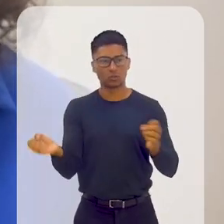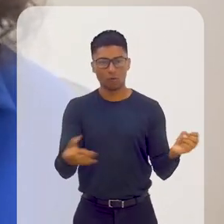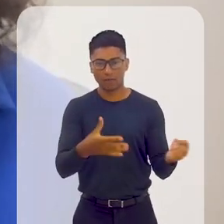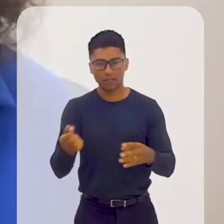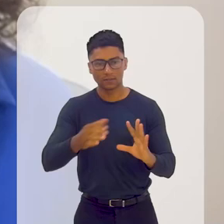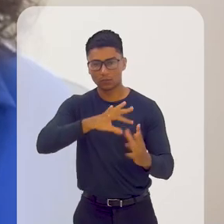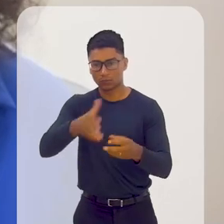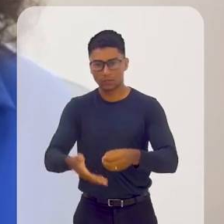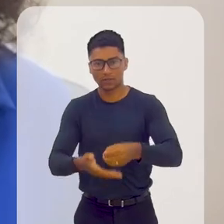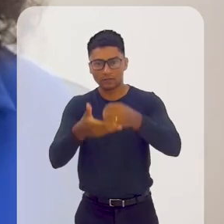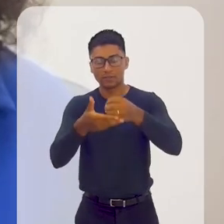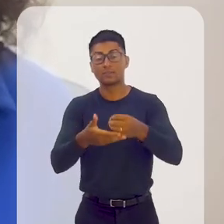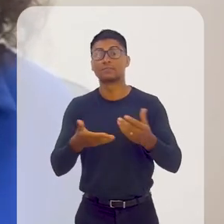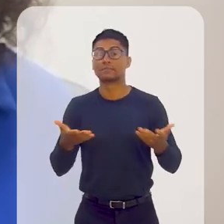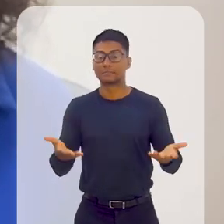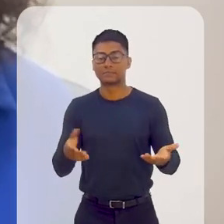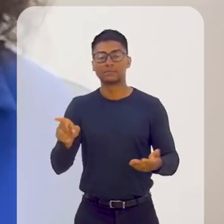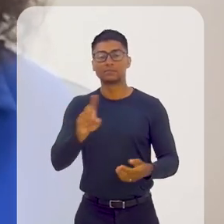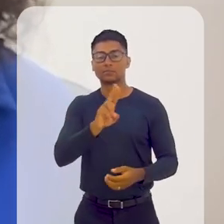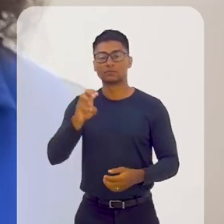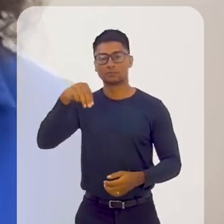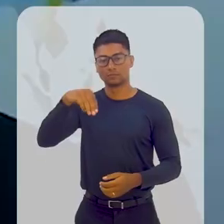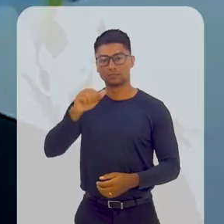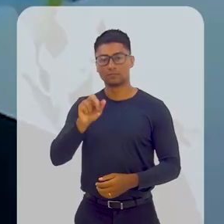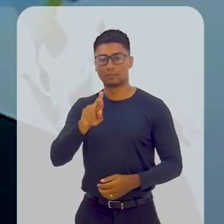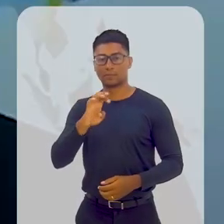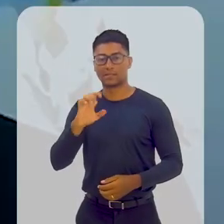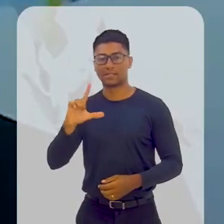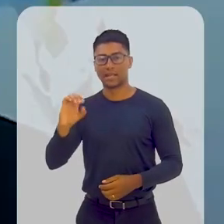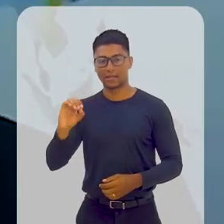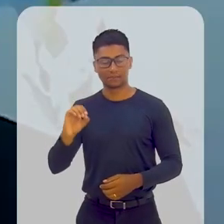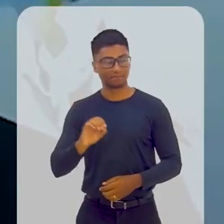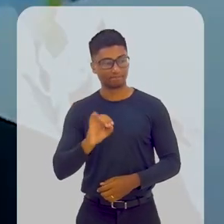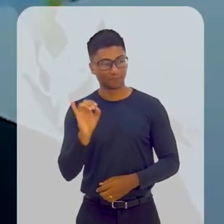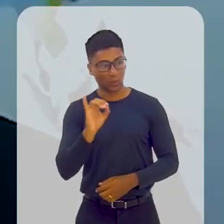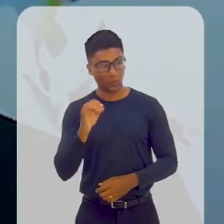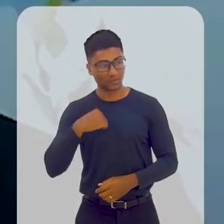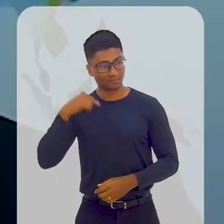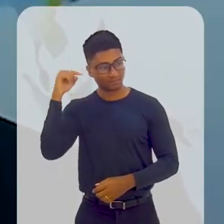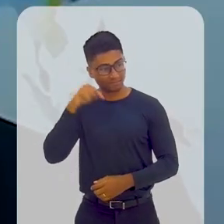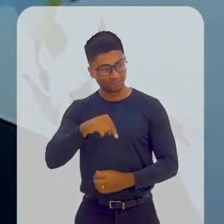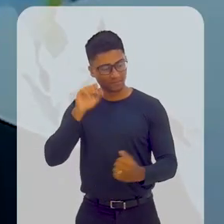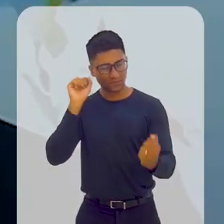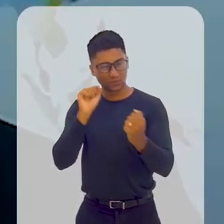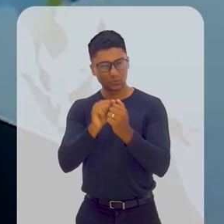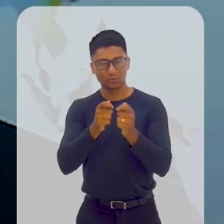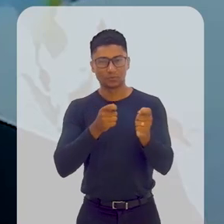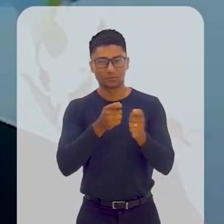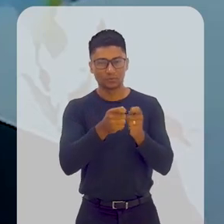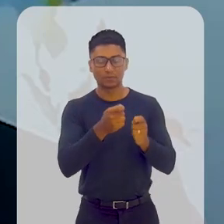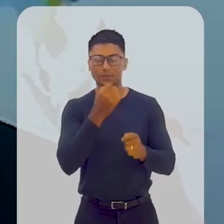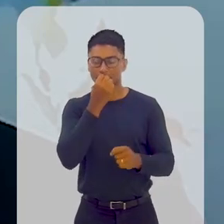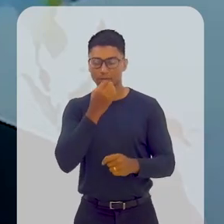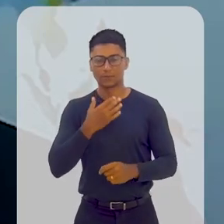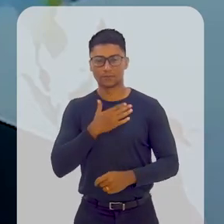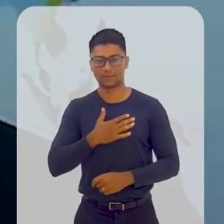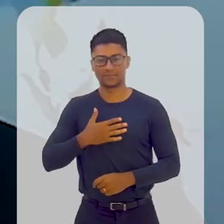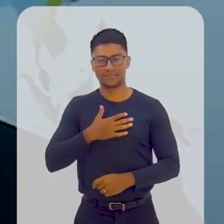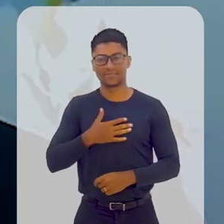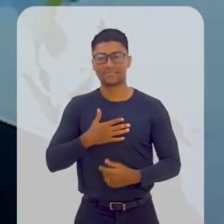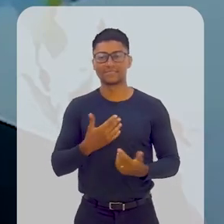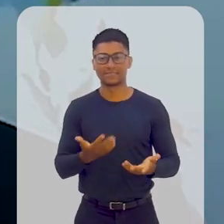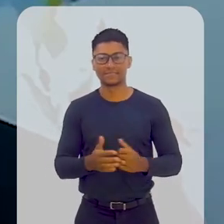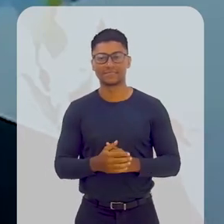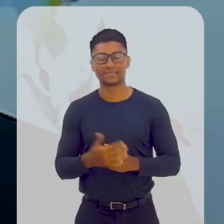Sustentável Global, ICT Sustentável, Marcelo Marujo. Oi, Geisa. É uma satisfação estar aqui, né, no Rio em Foco, mais uma